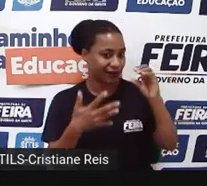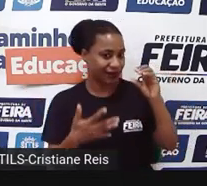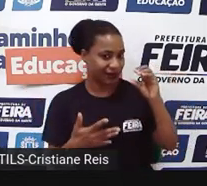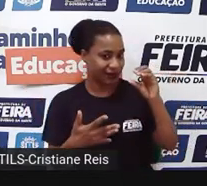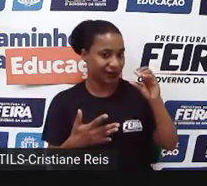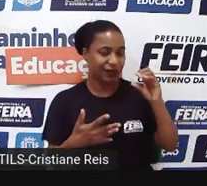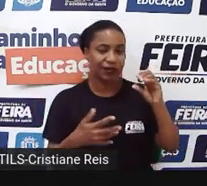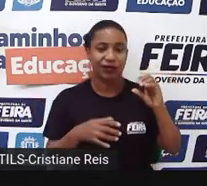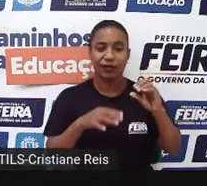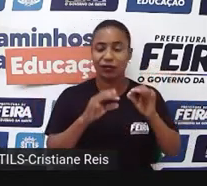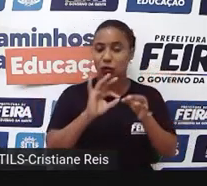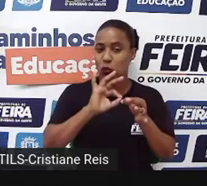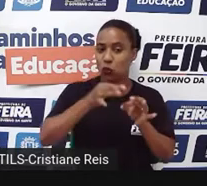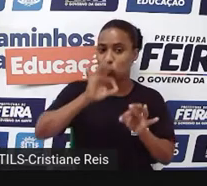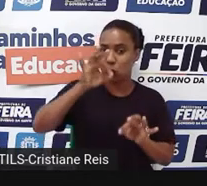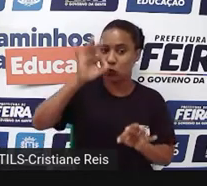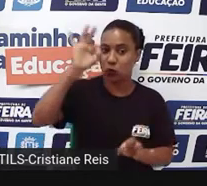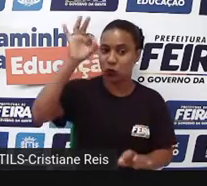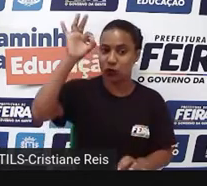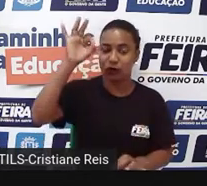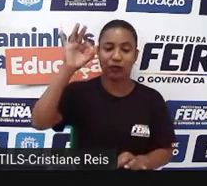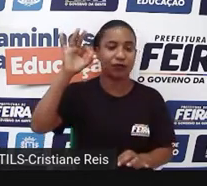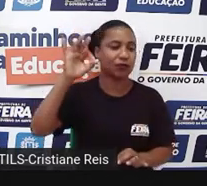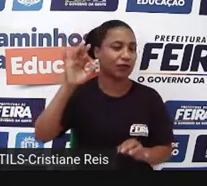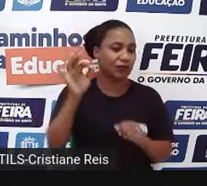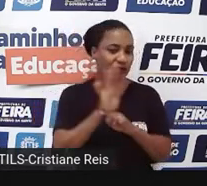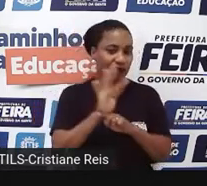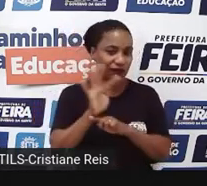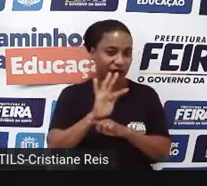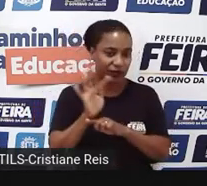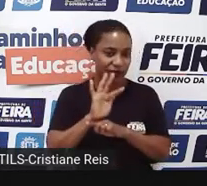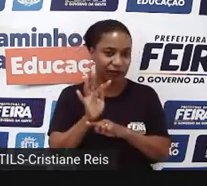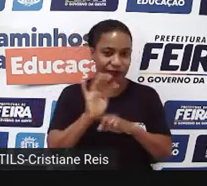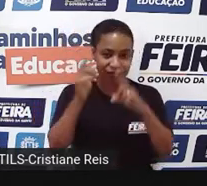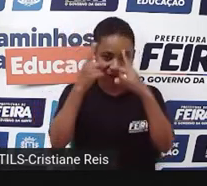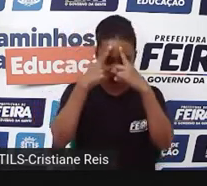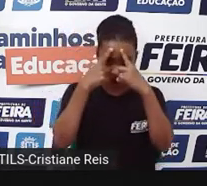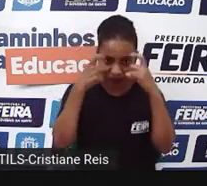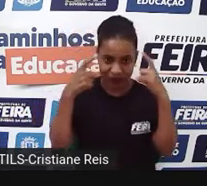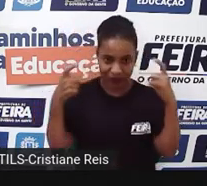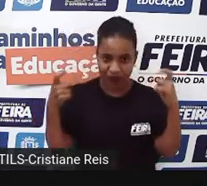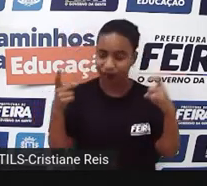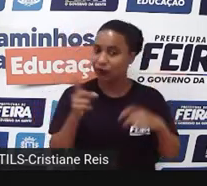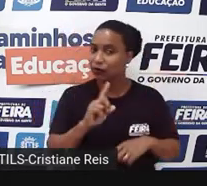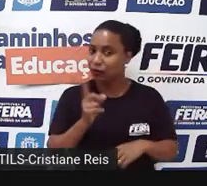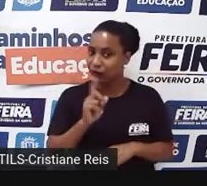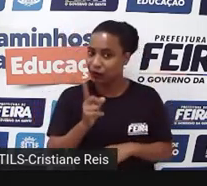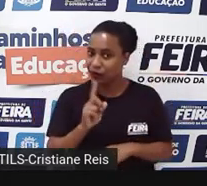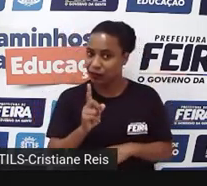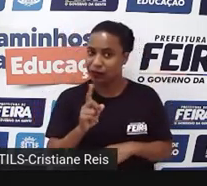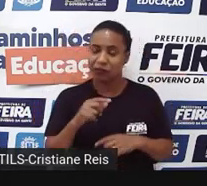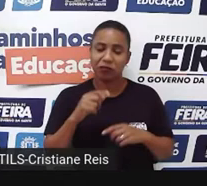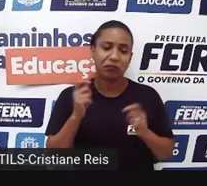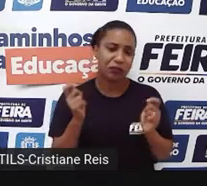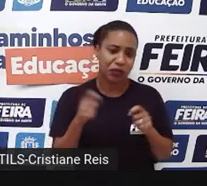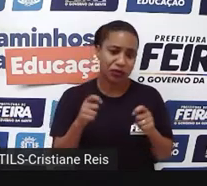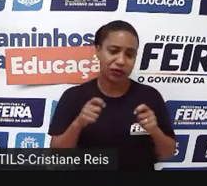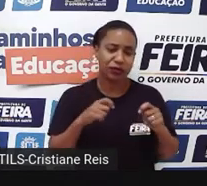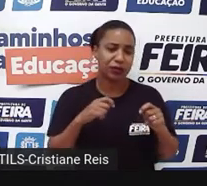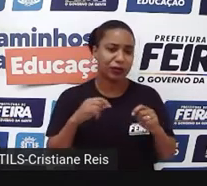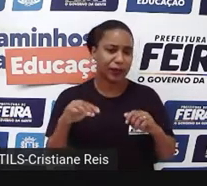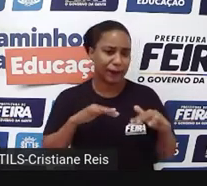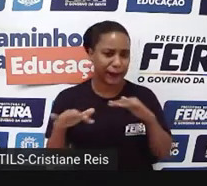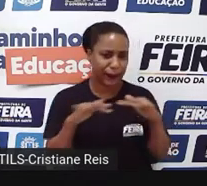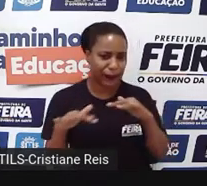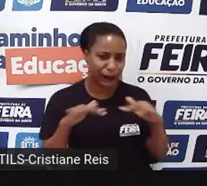gente não significa que todo filme de ação tem que ter violência, não. O filme de ação, ele pode ter,